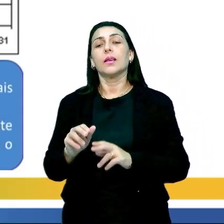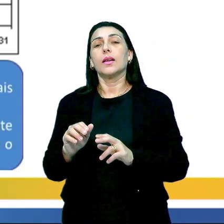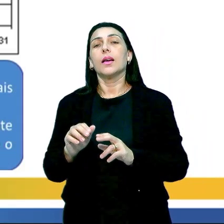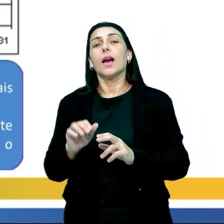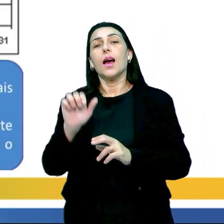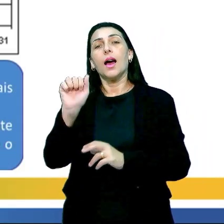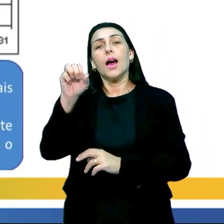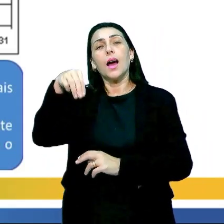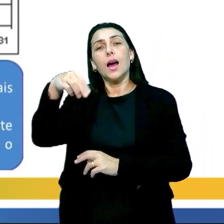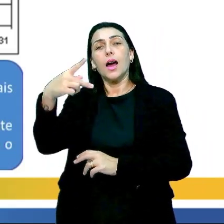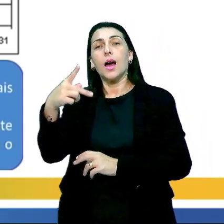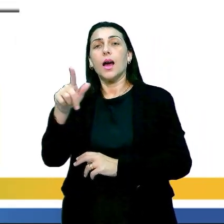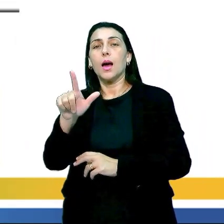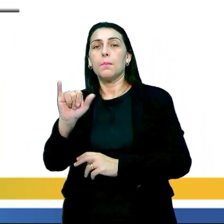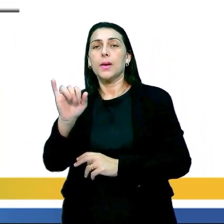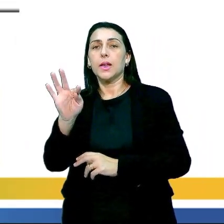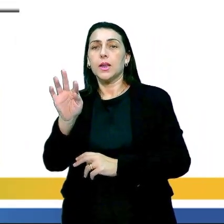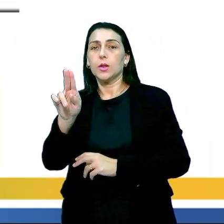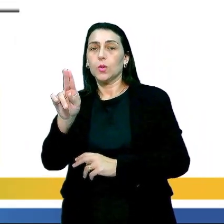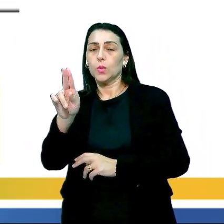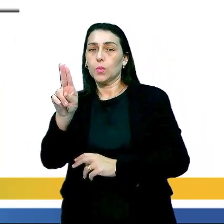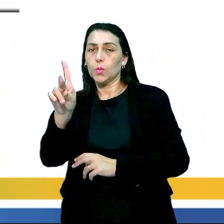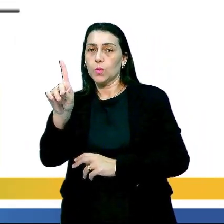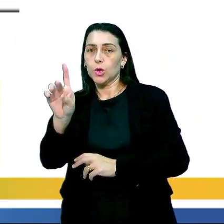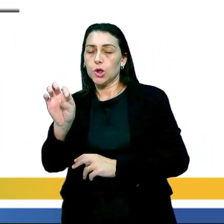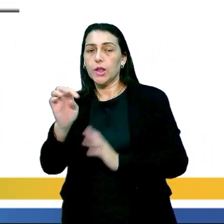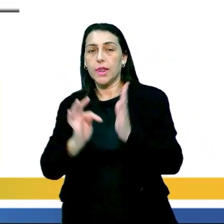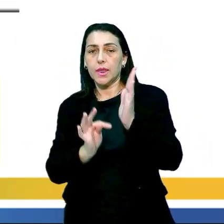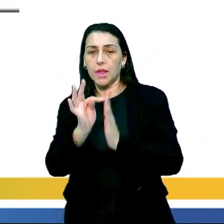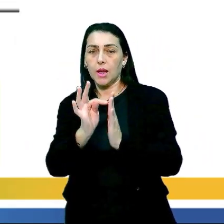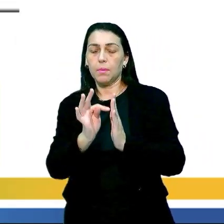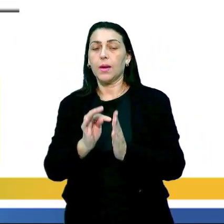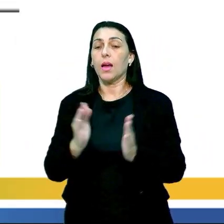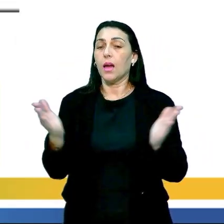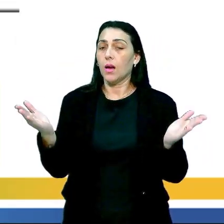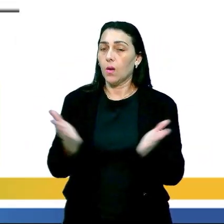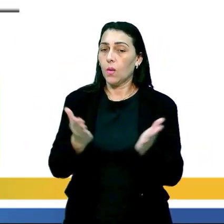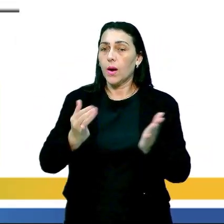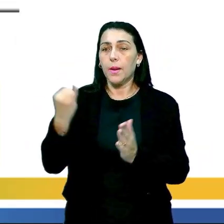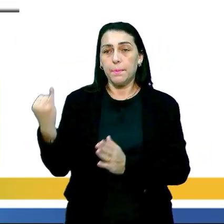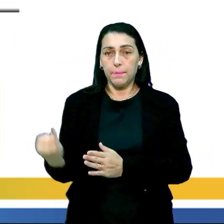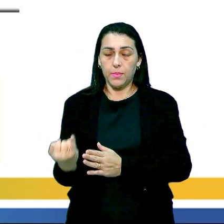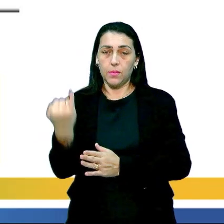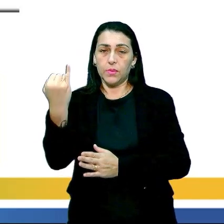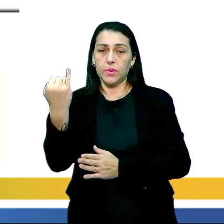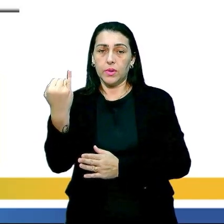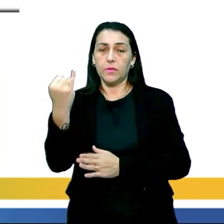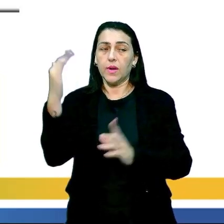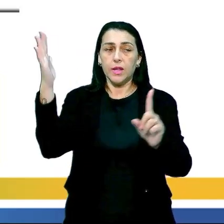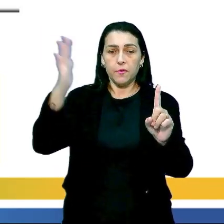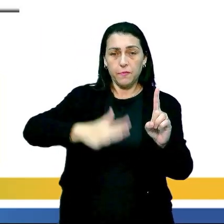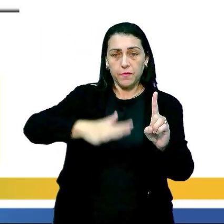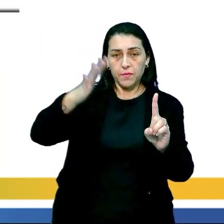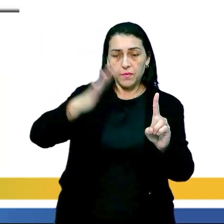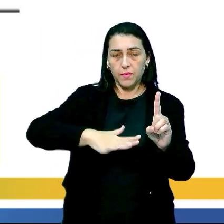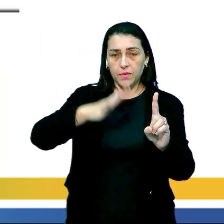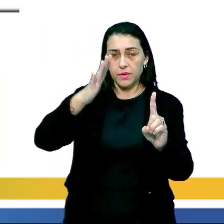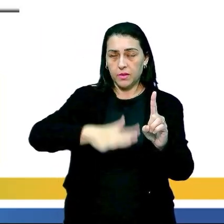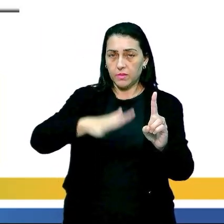amplitude térmica. Bem, eu vou falar agora de um fator muito importante que vai